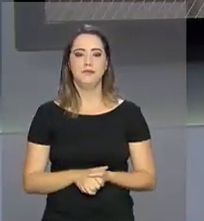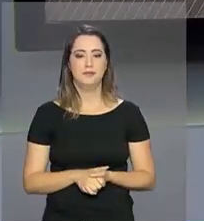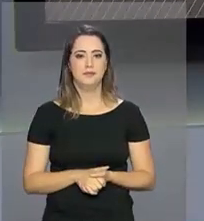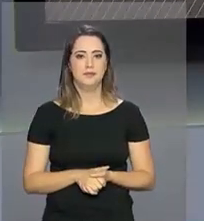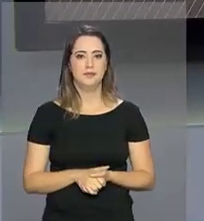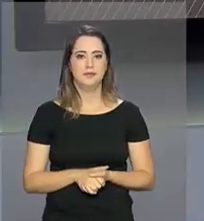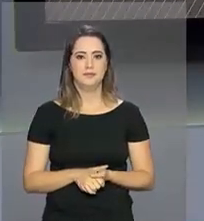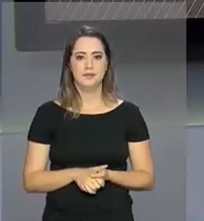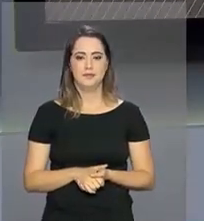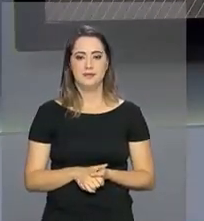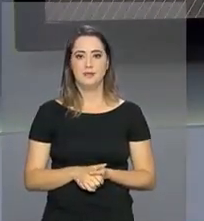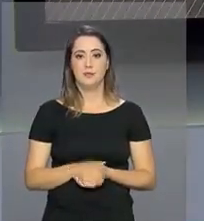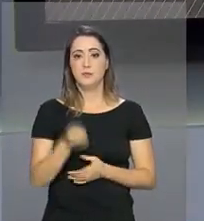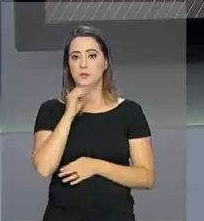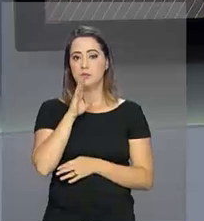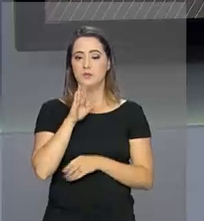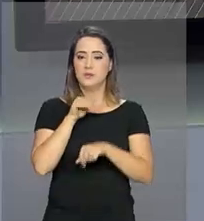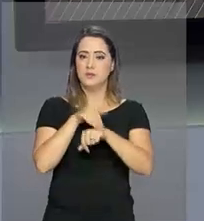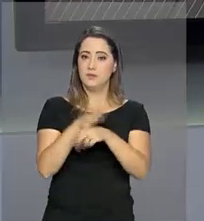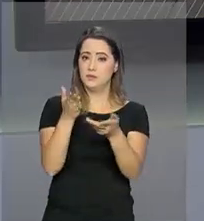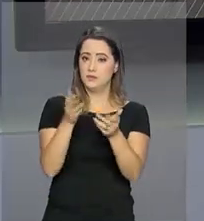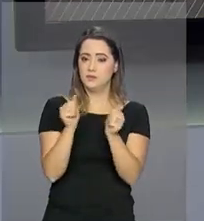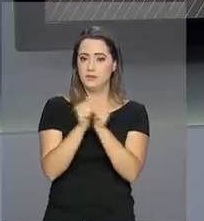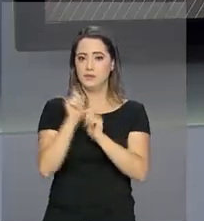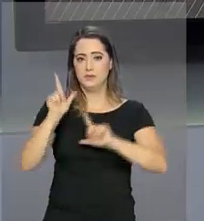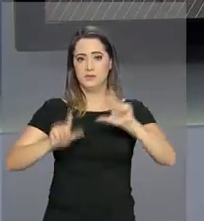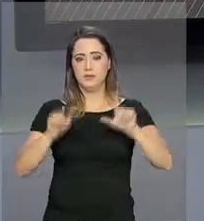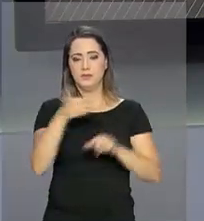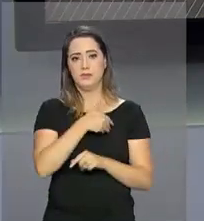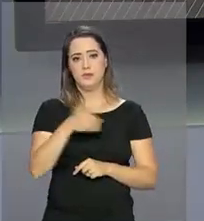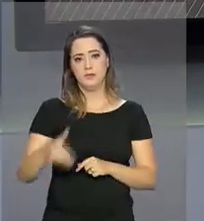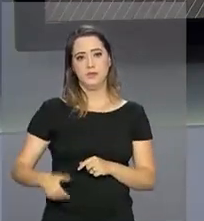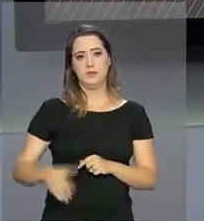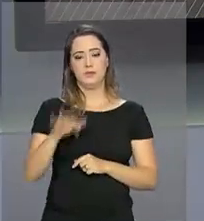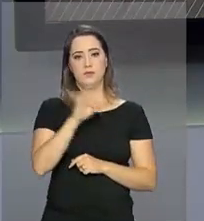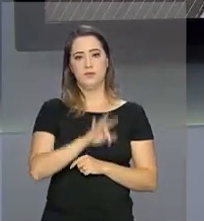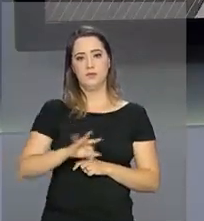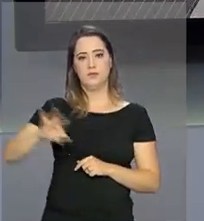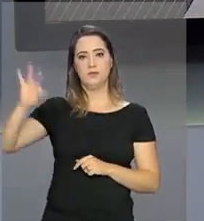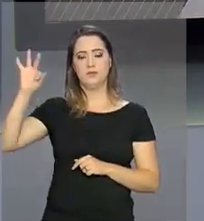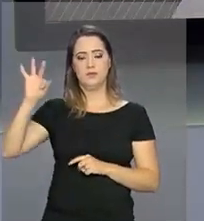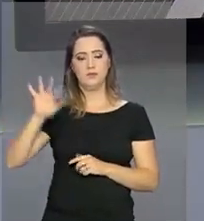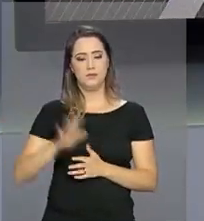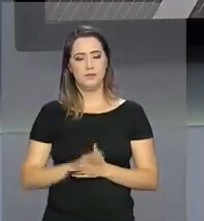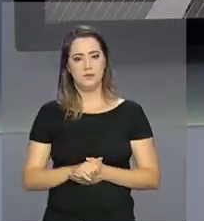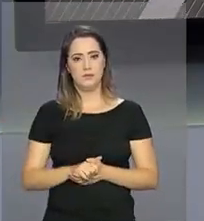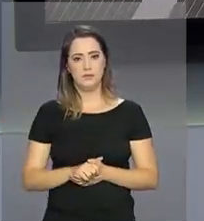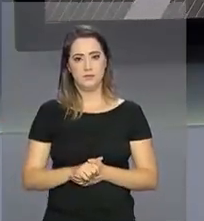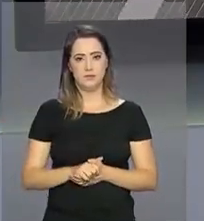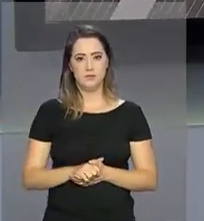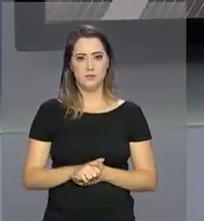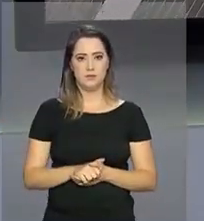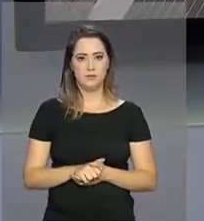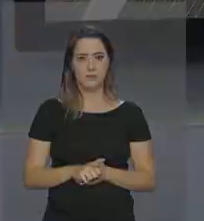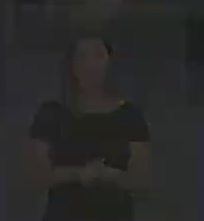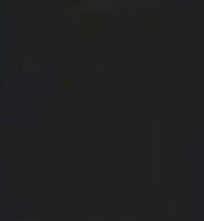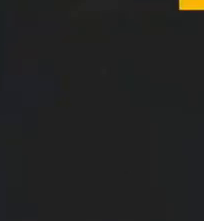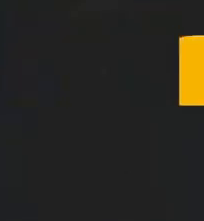nbr na internet uma boa noite pra você continue com a gente aqui na nbr a tv do governo federal